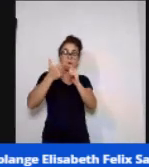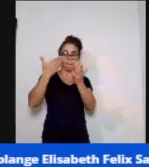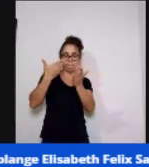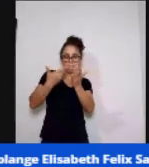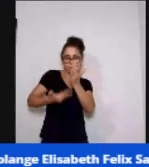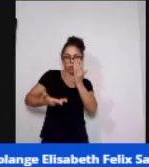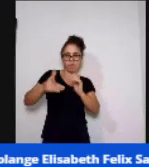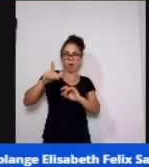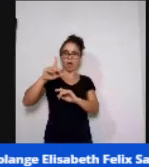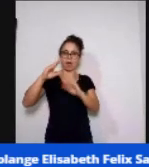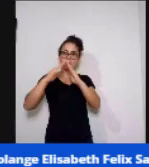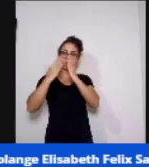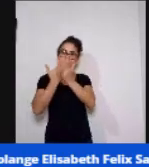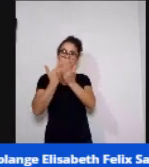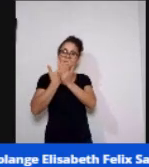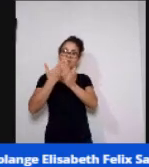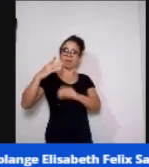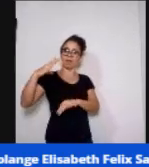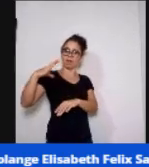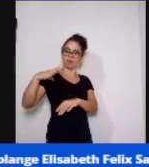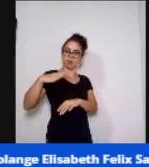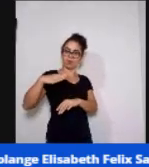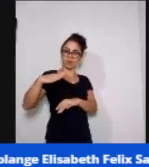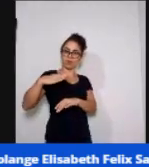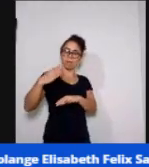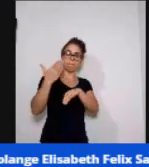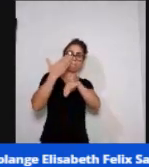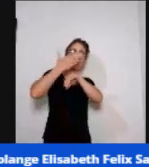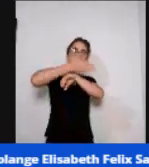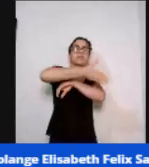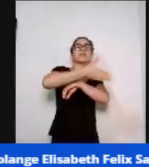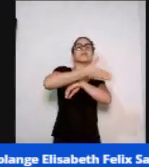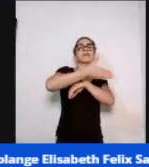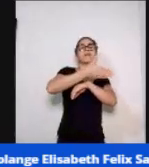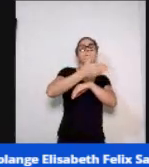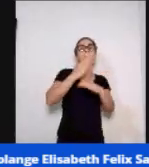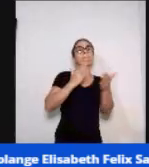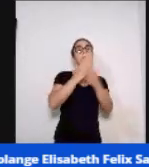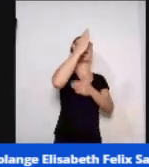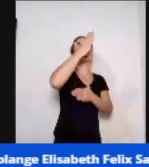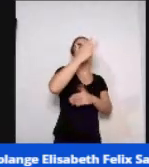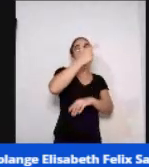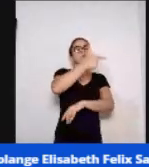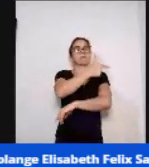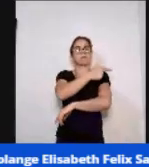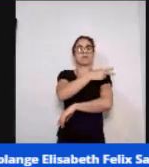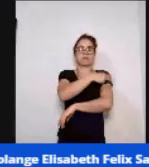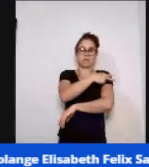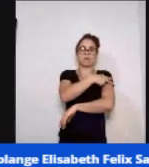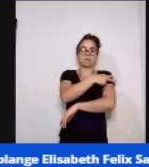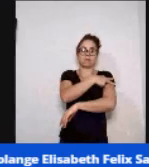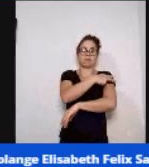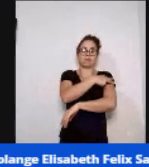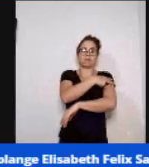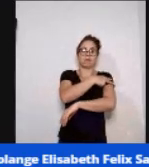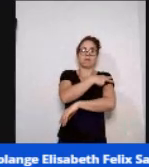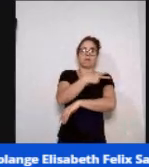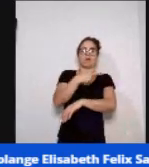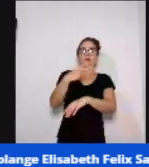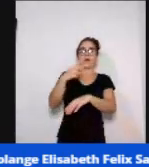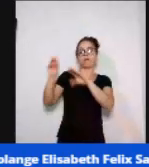eles que se eles não reprovassem, eles passassem ele para o 2º ano, eu tiraria, eu convenceria o pai a tirar da escola particular e levar para o